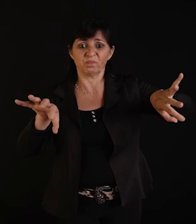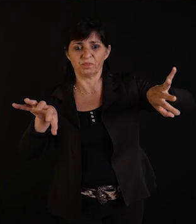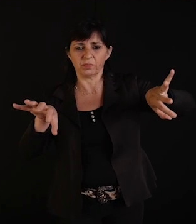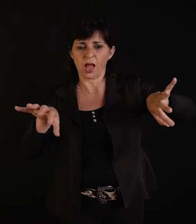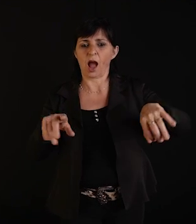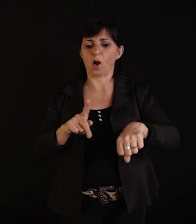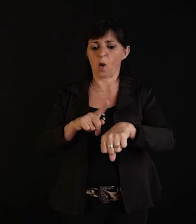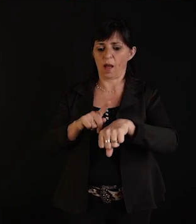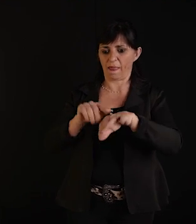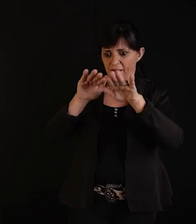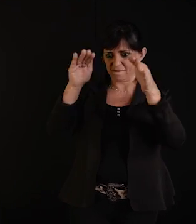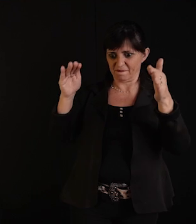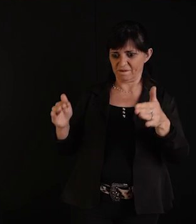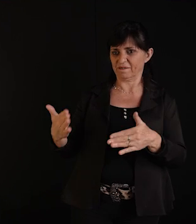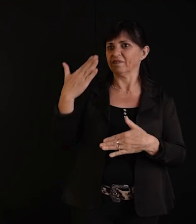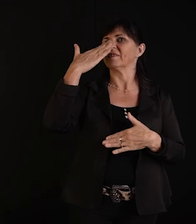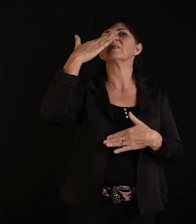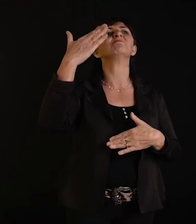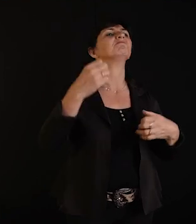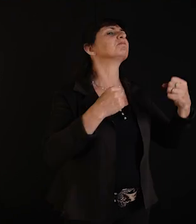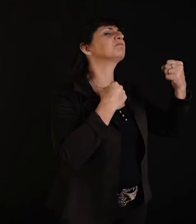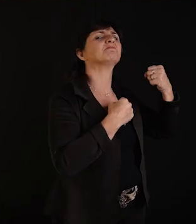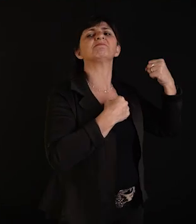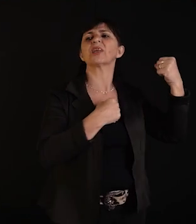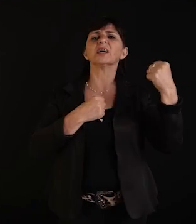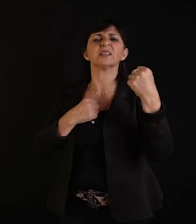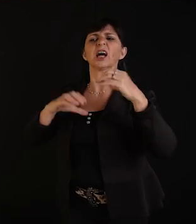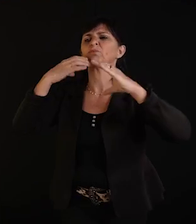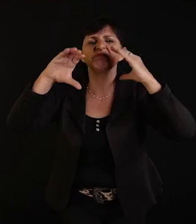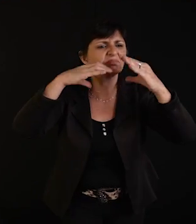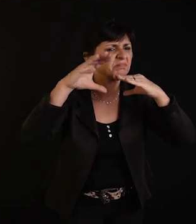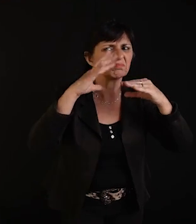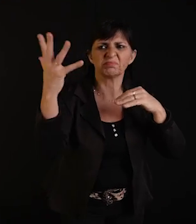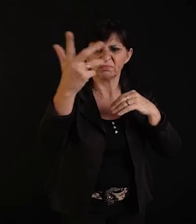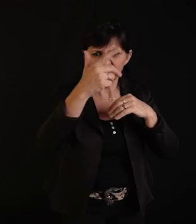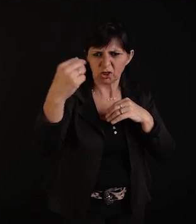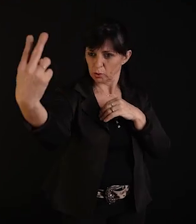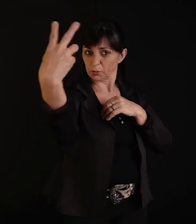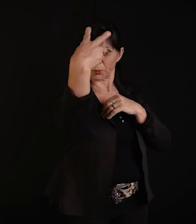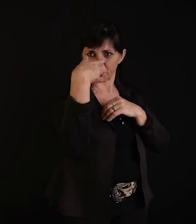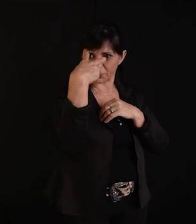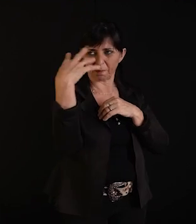cara, eu amo estar no palco, cantando para o público e tocando e levando a alegria,